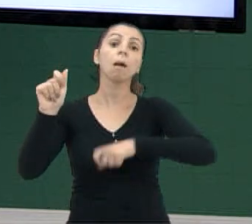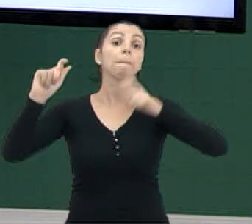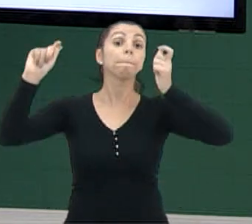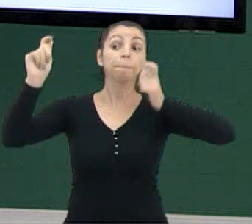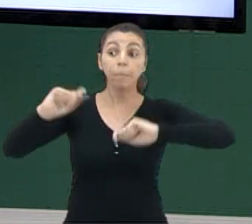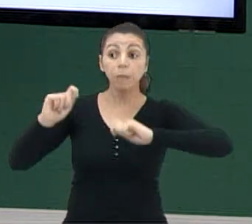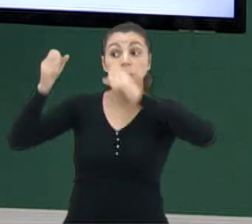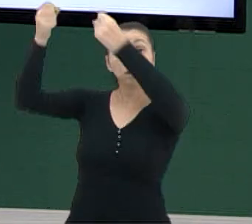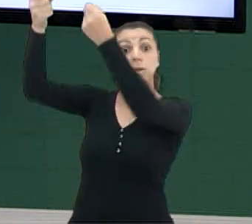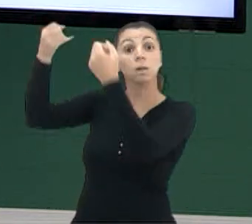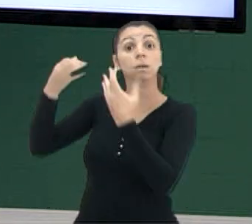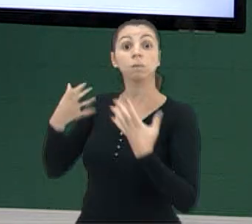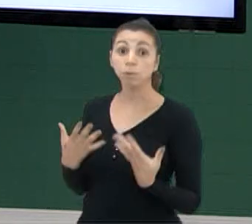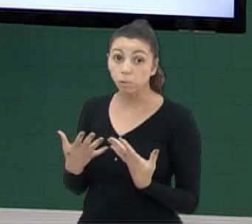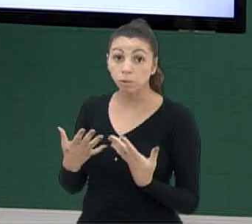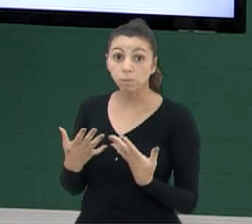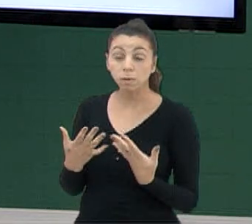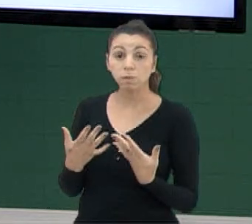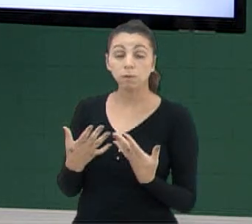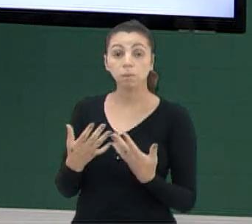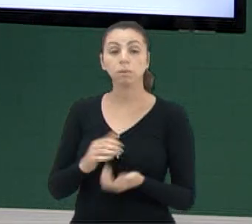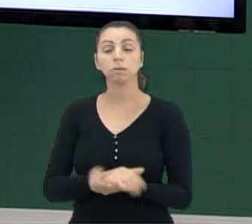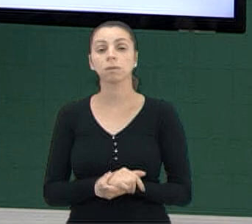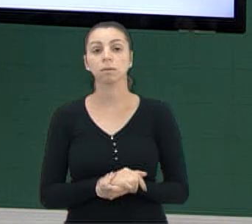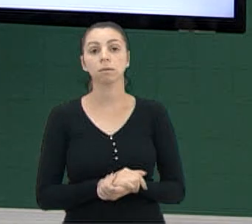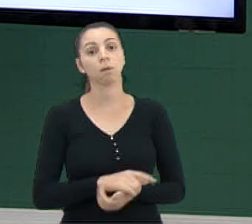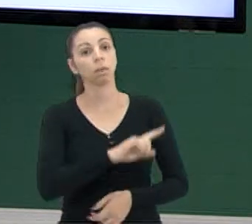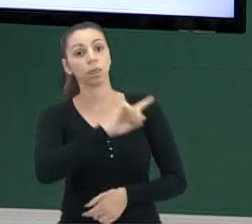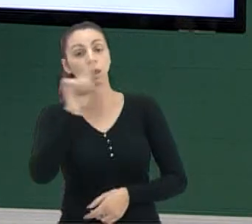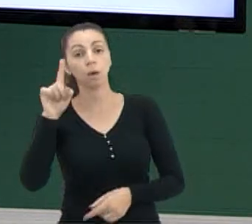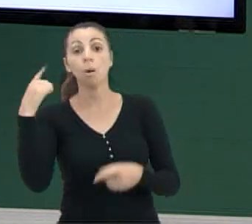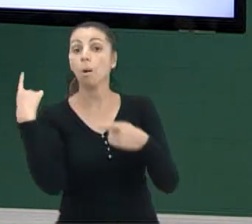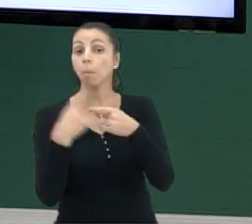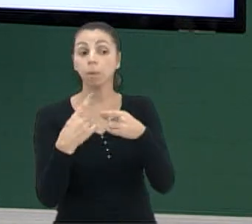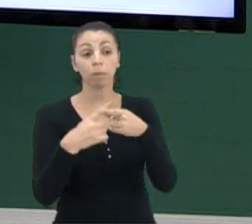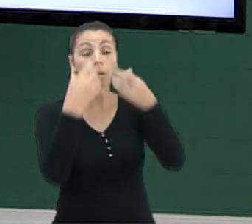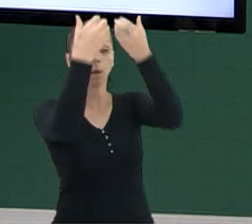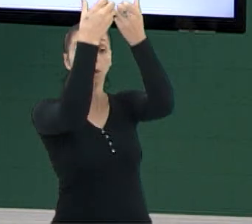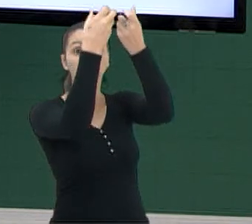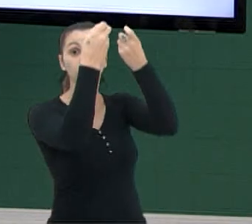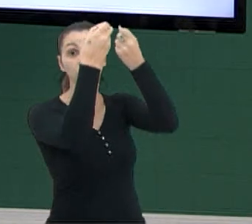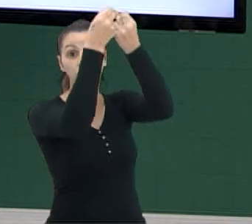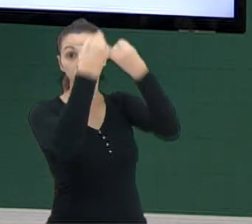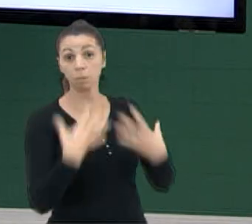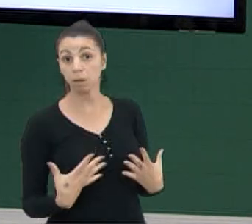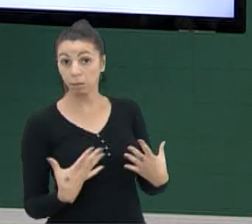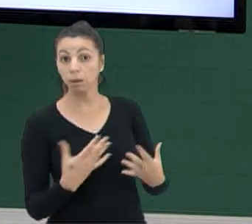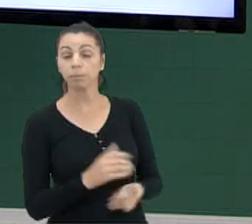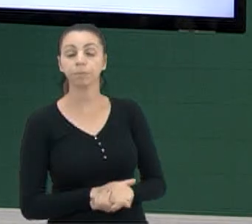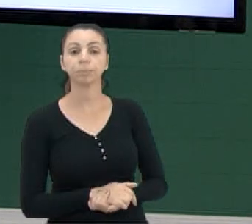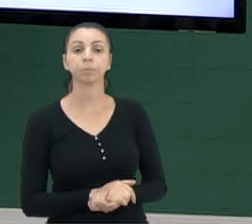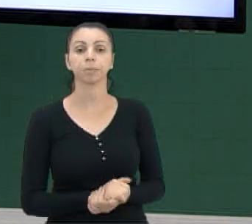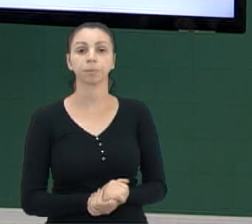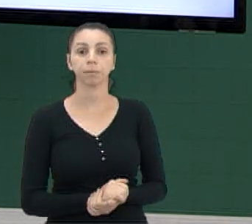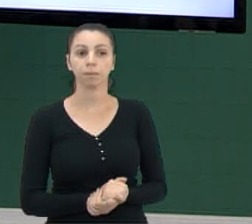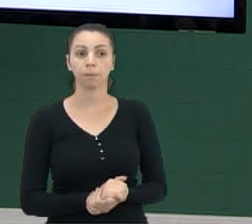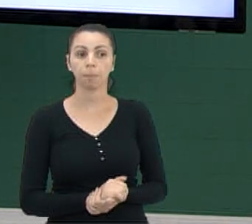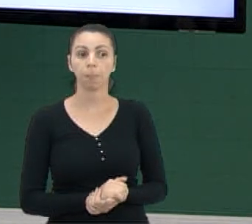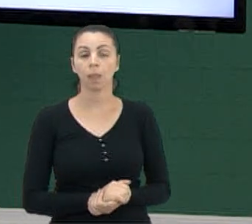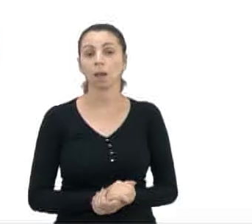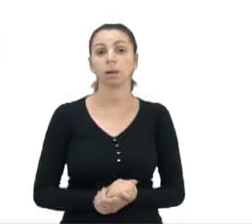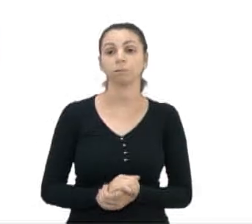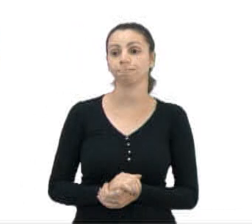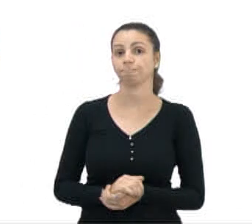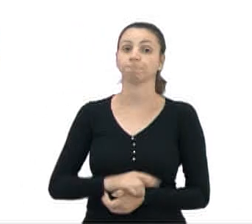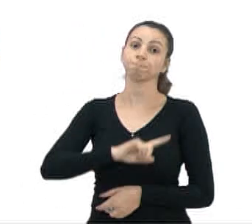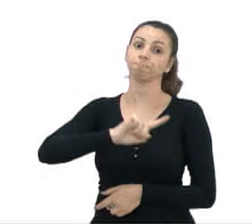quê? Por qual dos dois motivos? Entre o não, por qual motivo, né? Então, olha lá. Não,